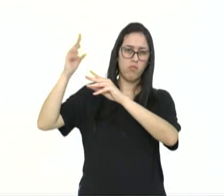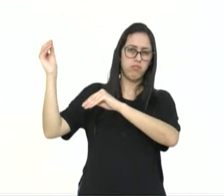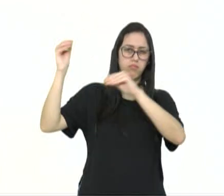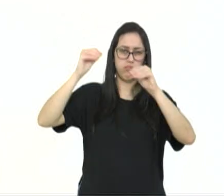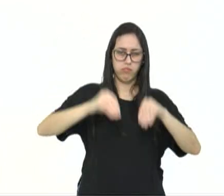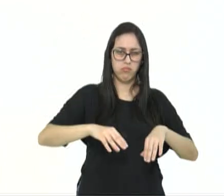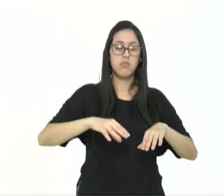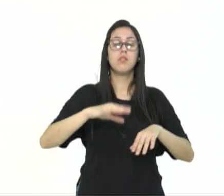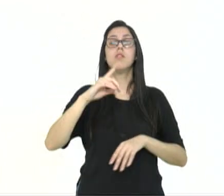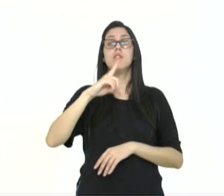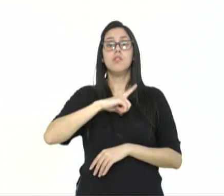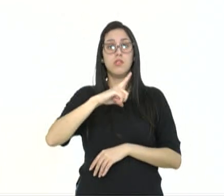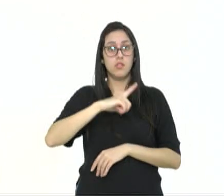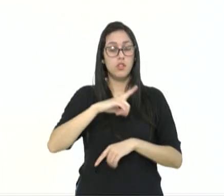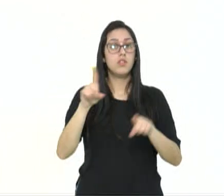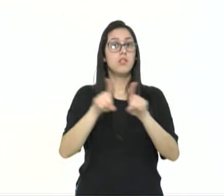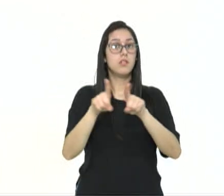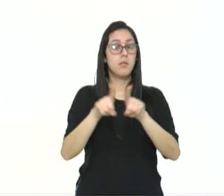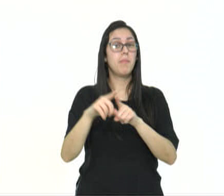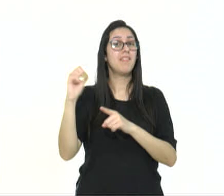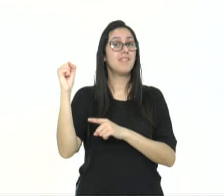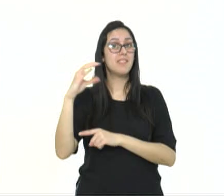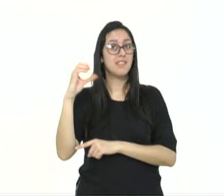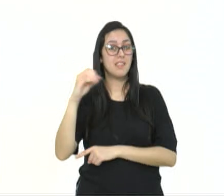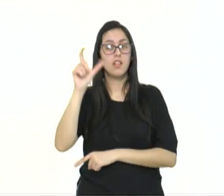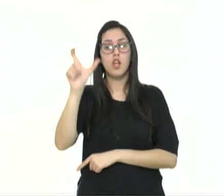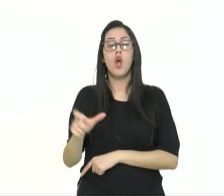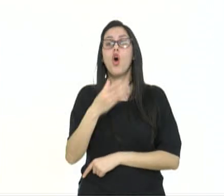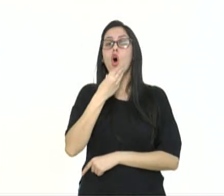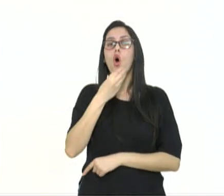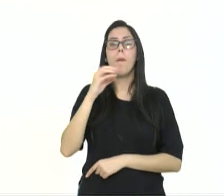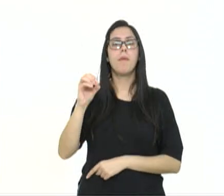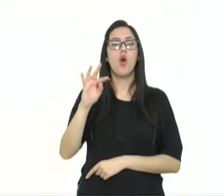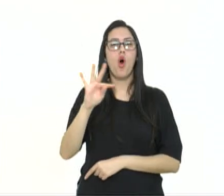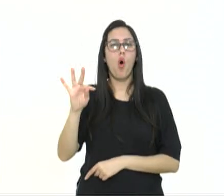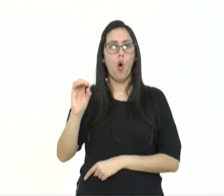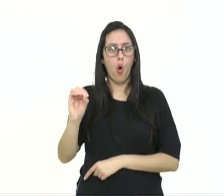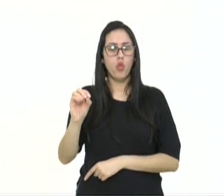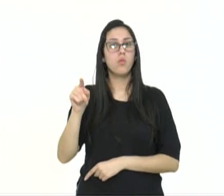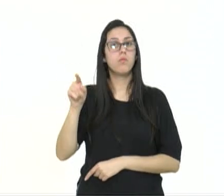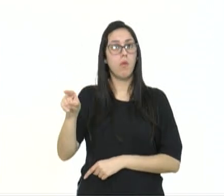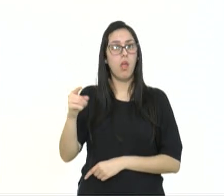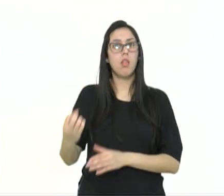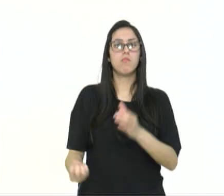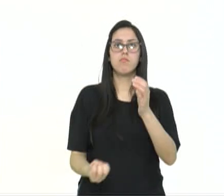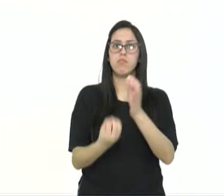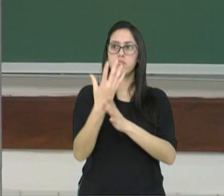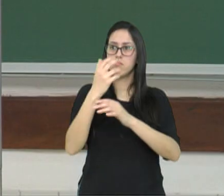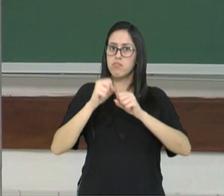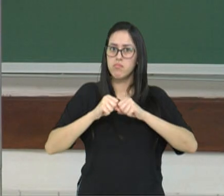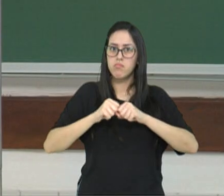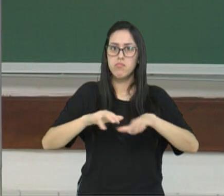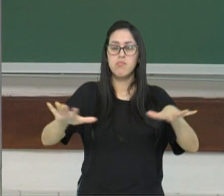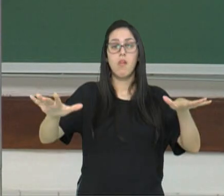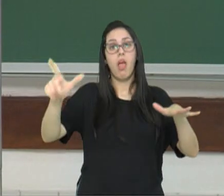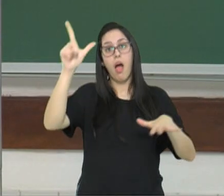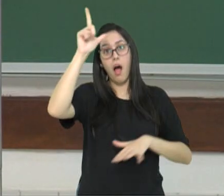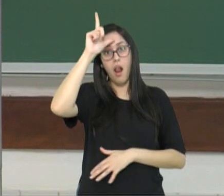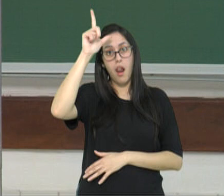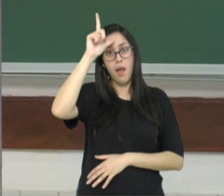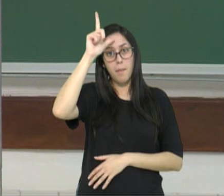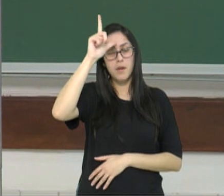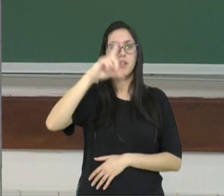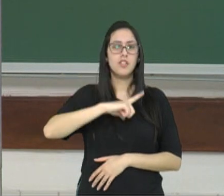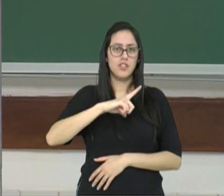brasileiros. Em Santa Catarina, Otto Blumenau fundou a primeira colônia alemã, na cidade que leva seu